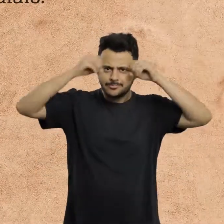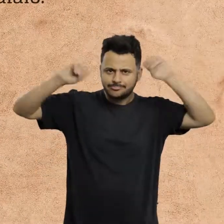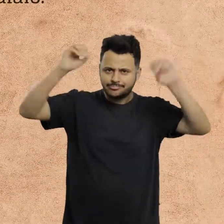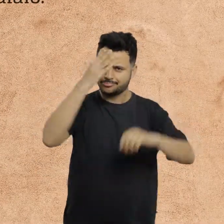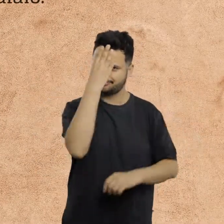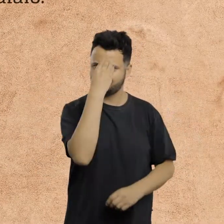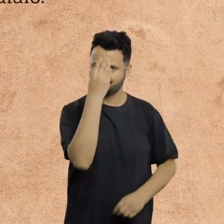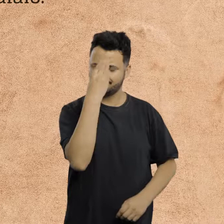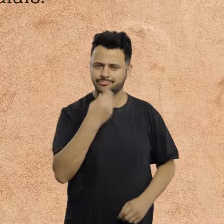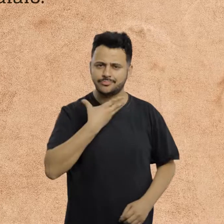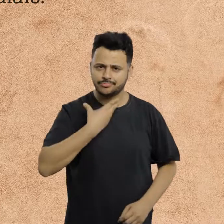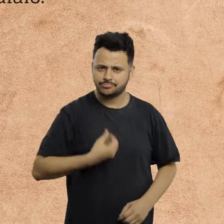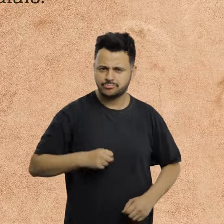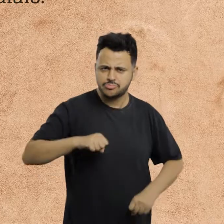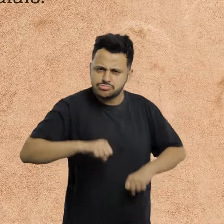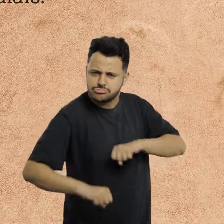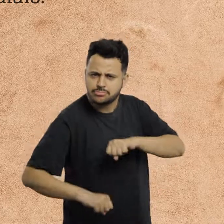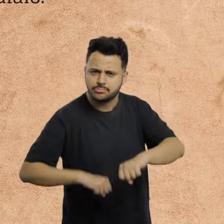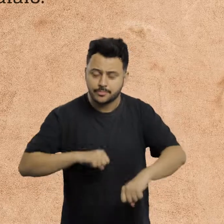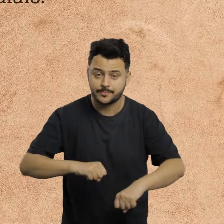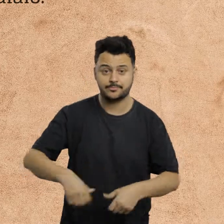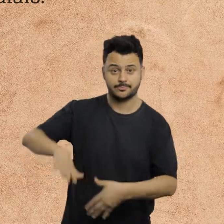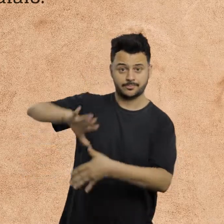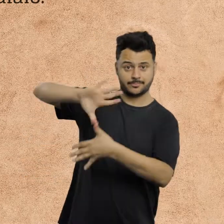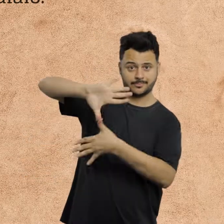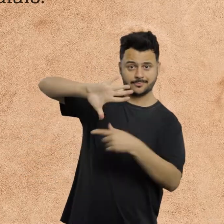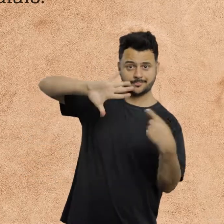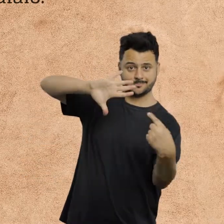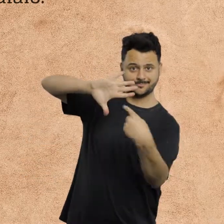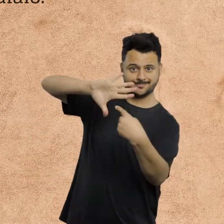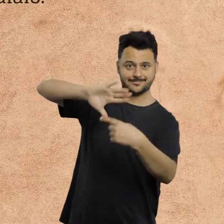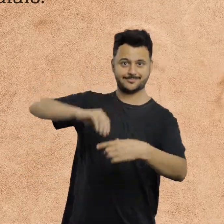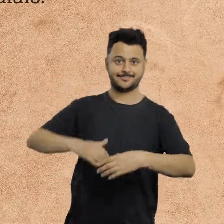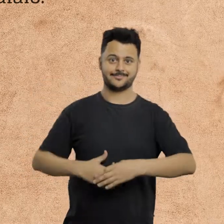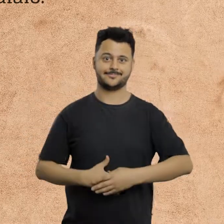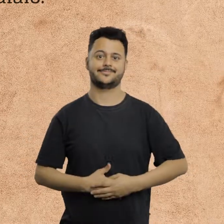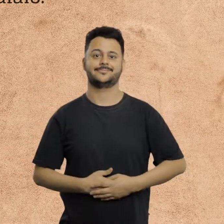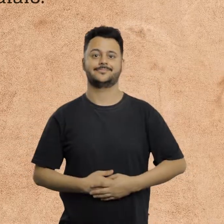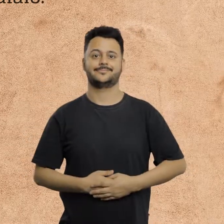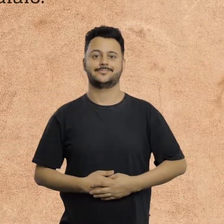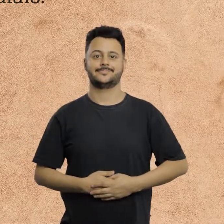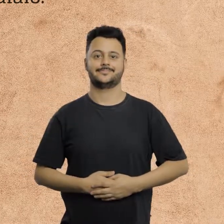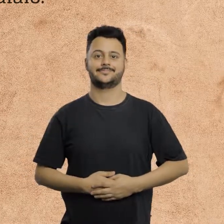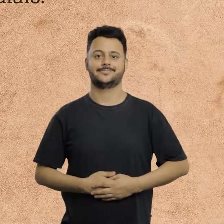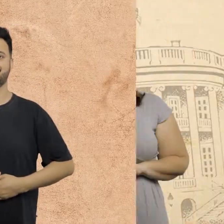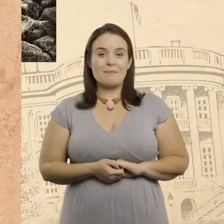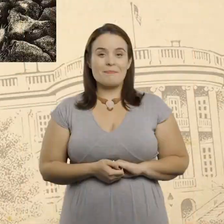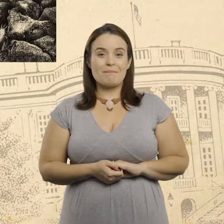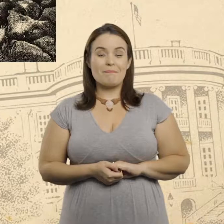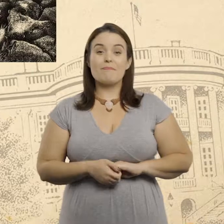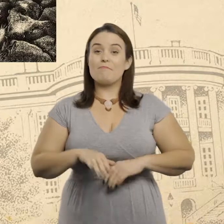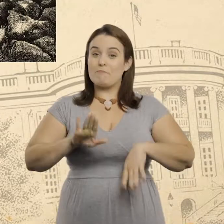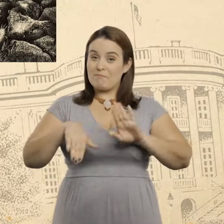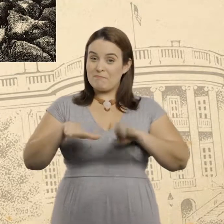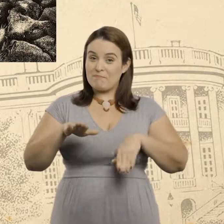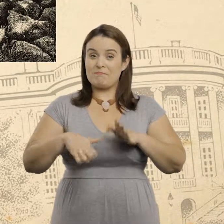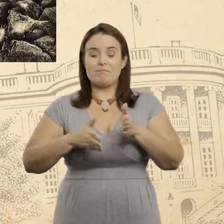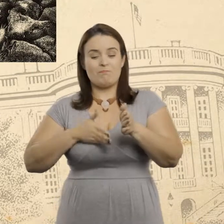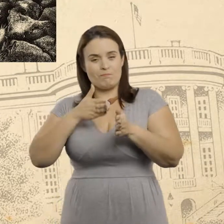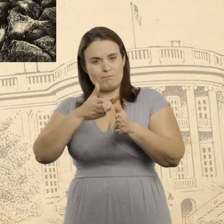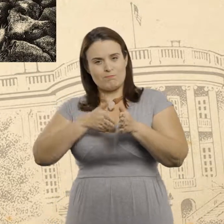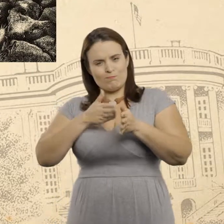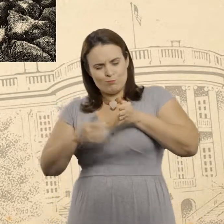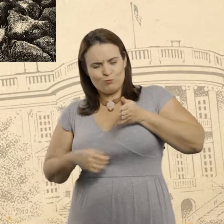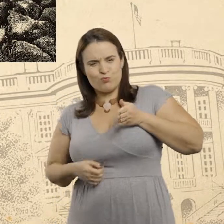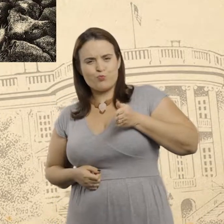Bisão. Animal selvagem da América do Norte, também conhecido como búfalo. Às vezes, um